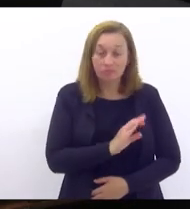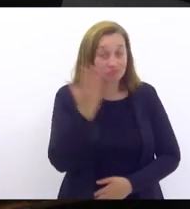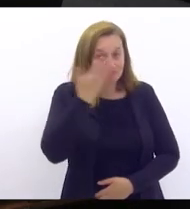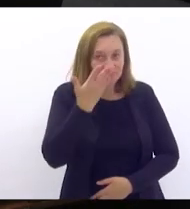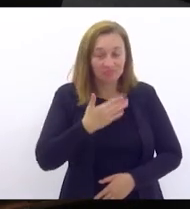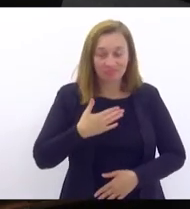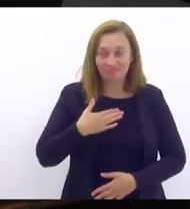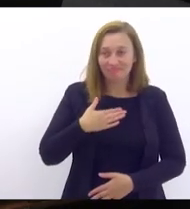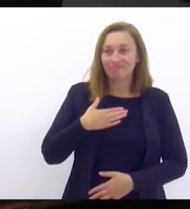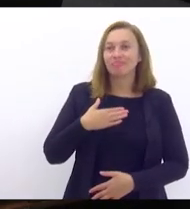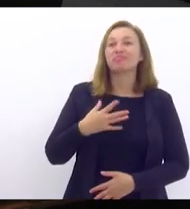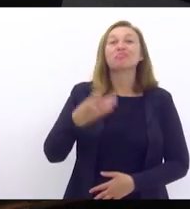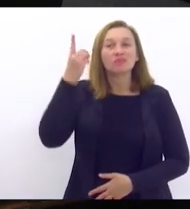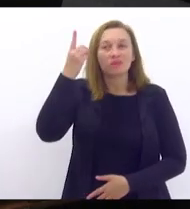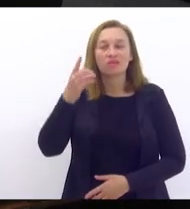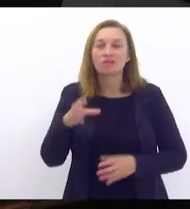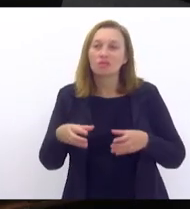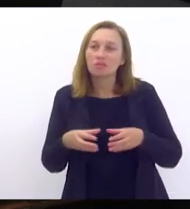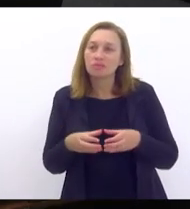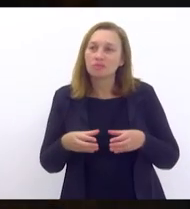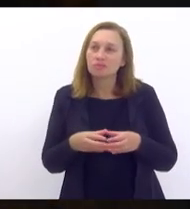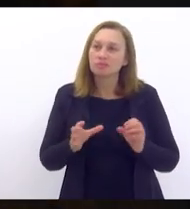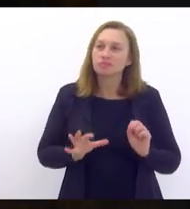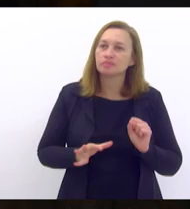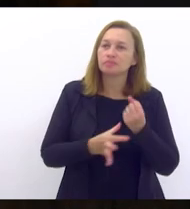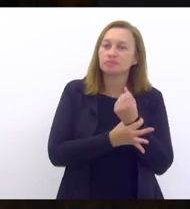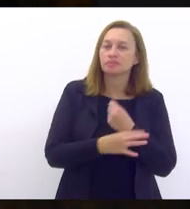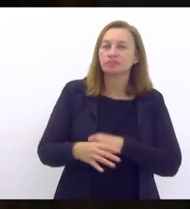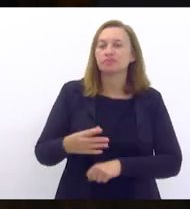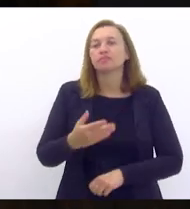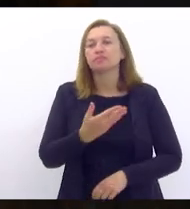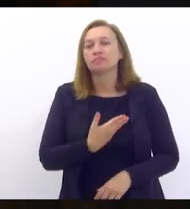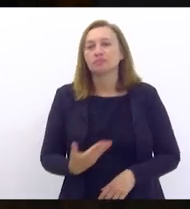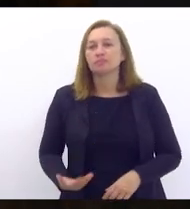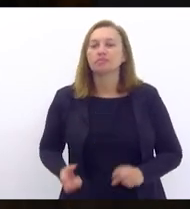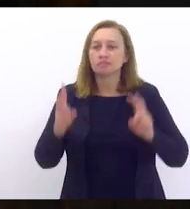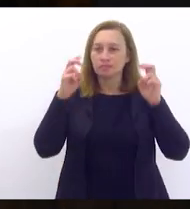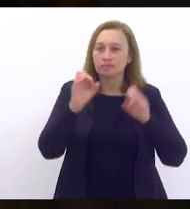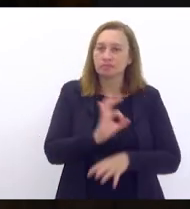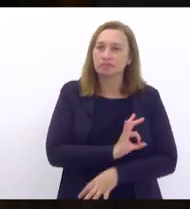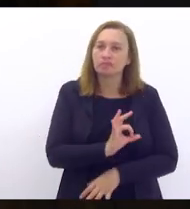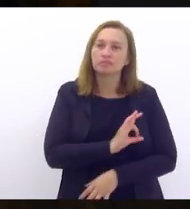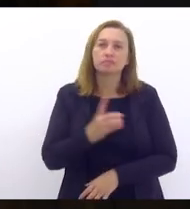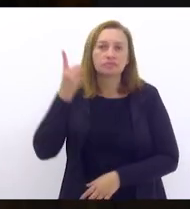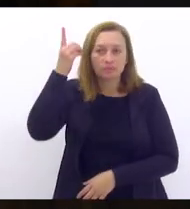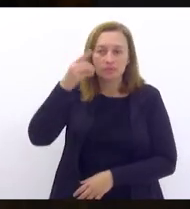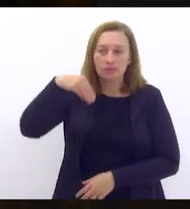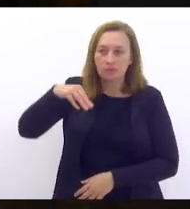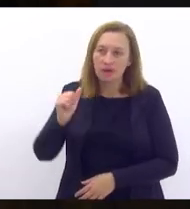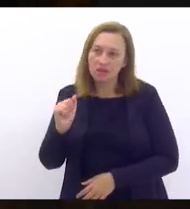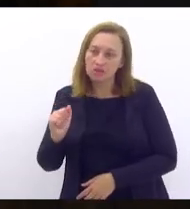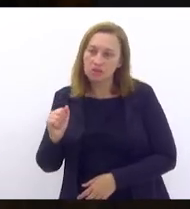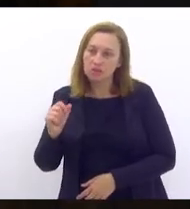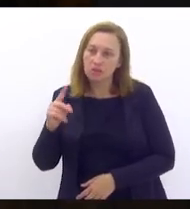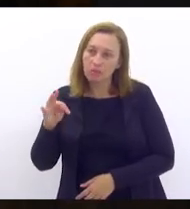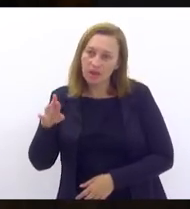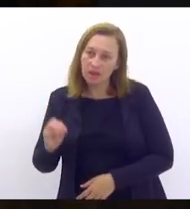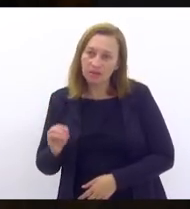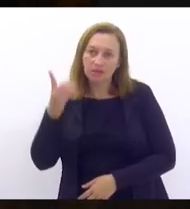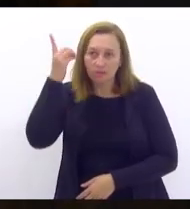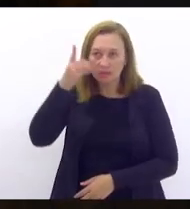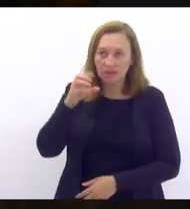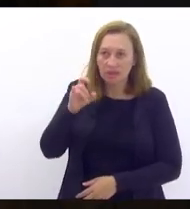visto. Pela Comissão de Segurança Pública e Assuntos de Polícia, deputado Márcio Glauberto. Deputado Carlinho